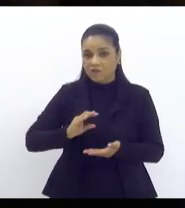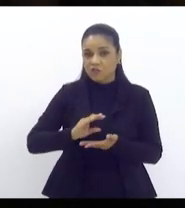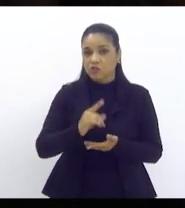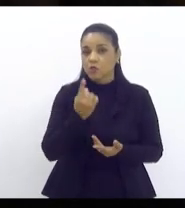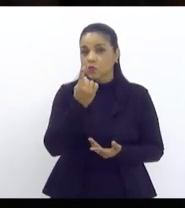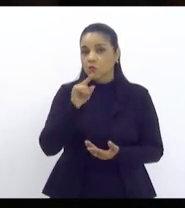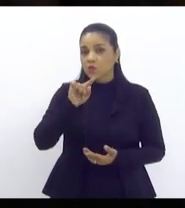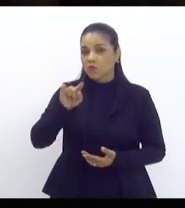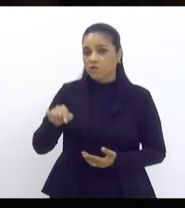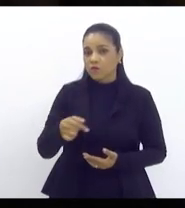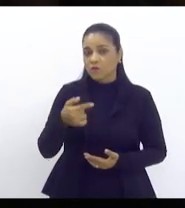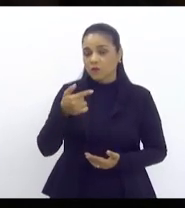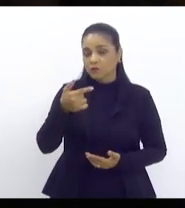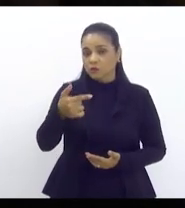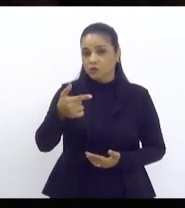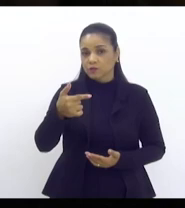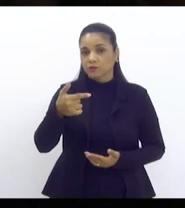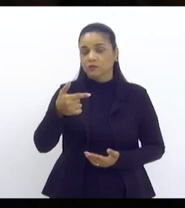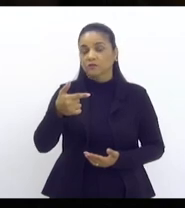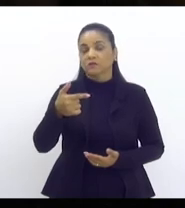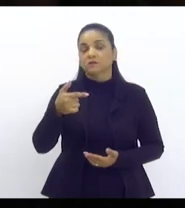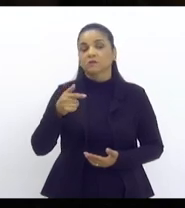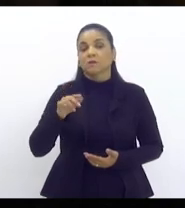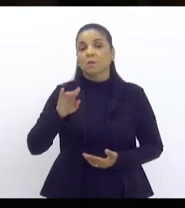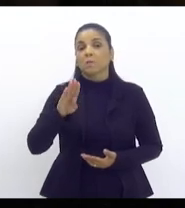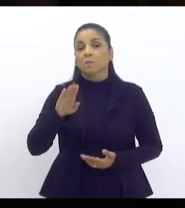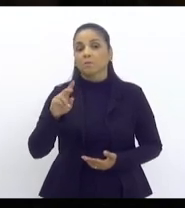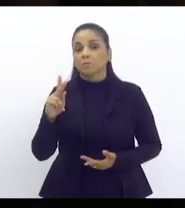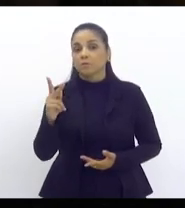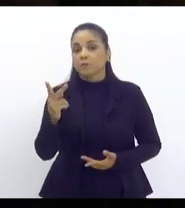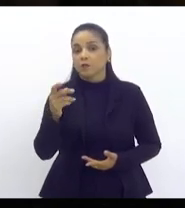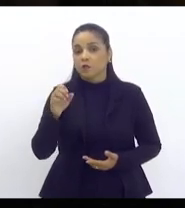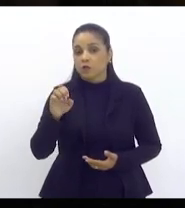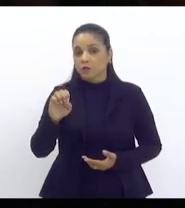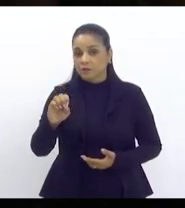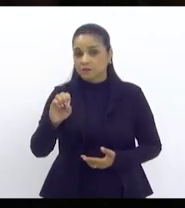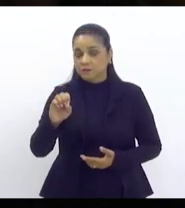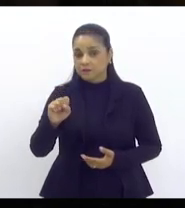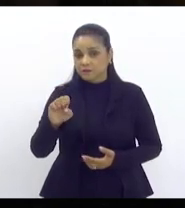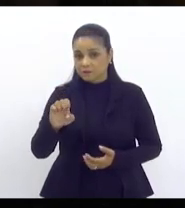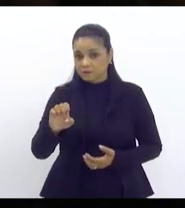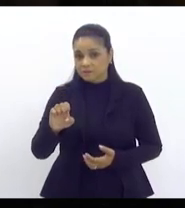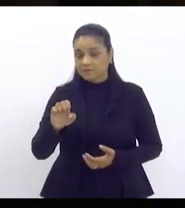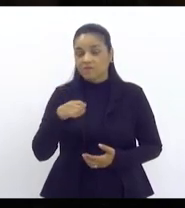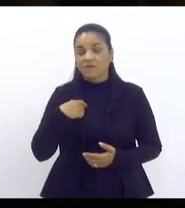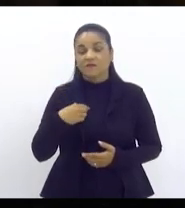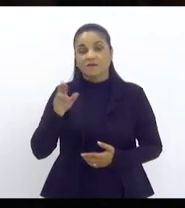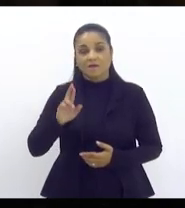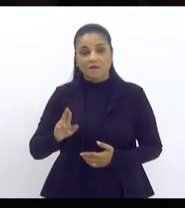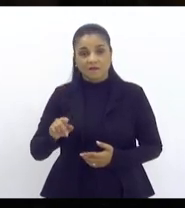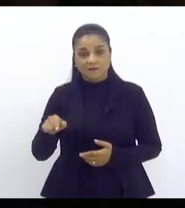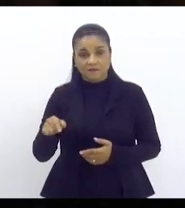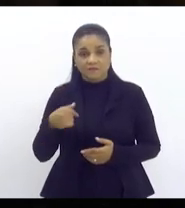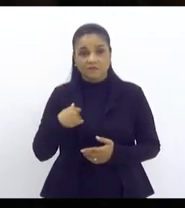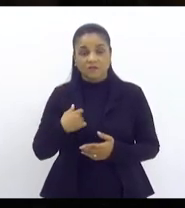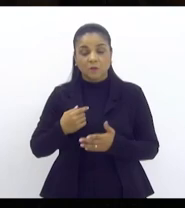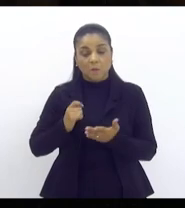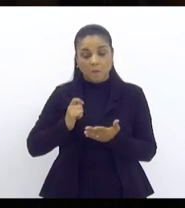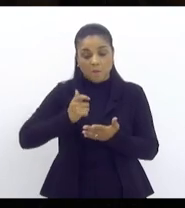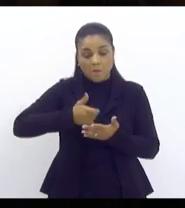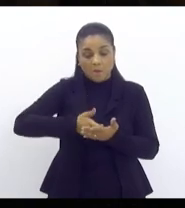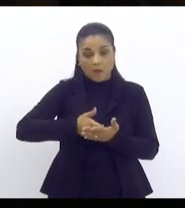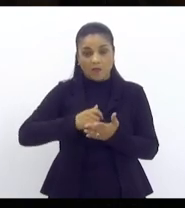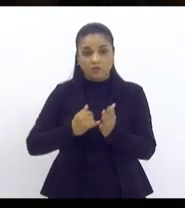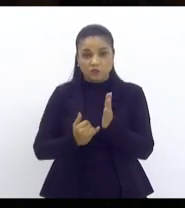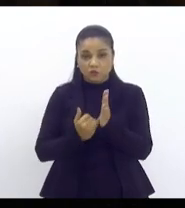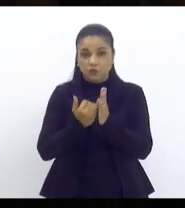bilhões de reais, aproximadamente. Eu vou pagar de juros mais